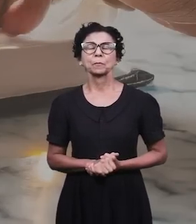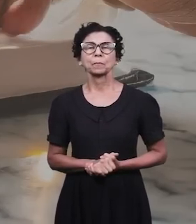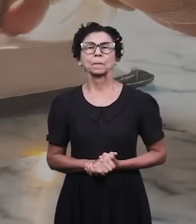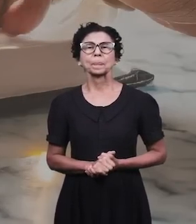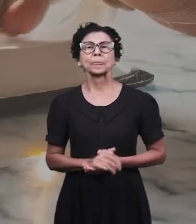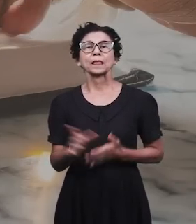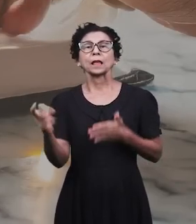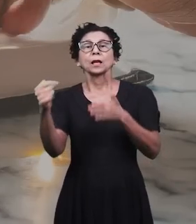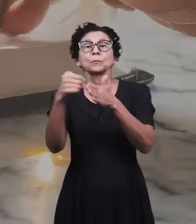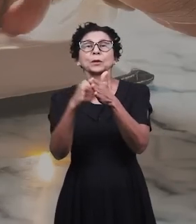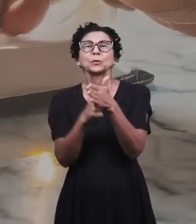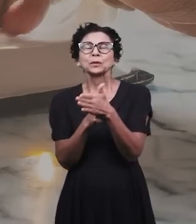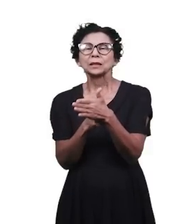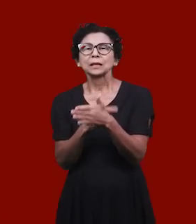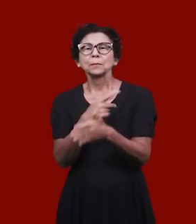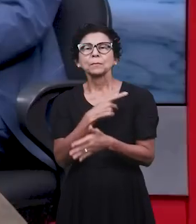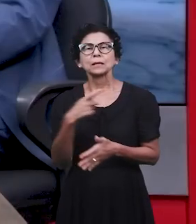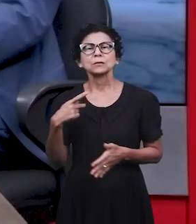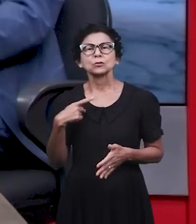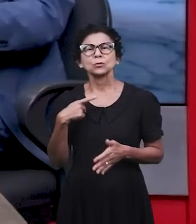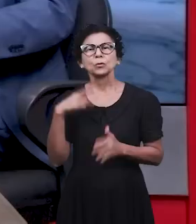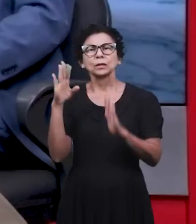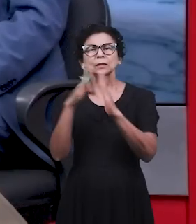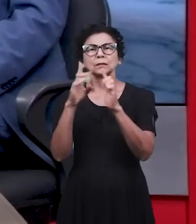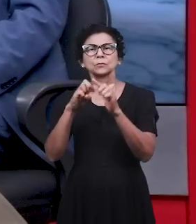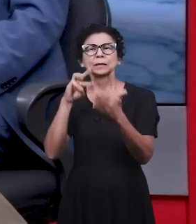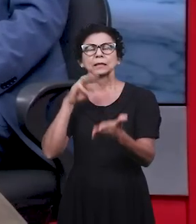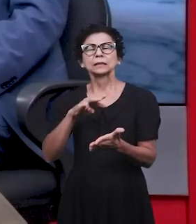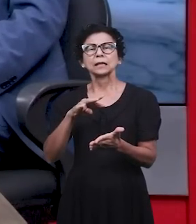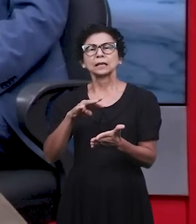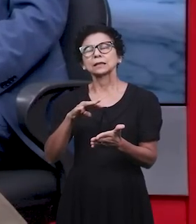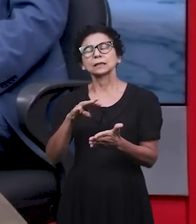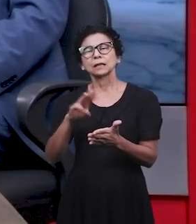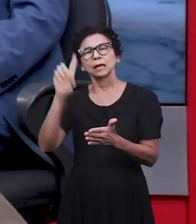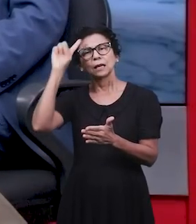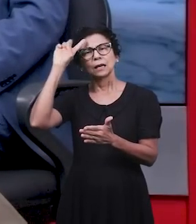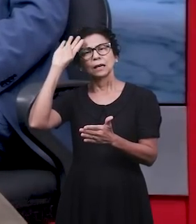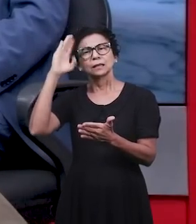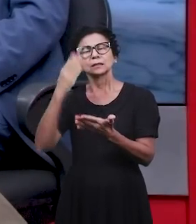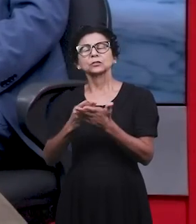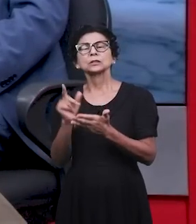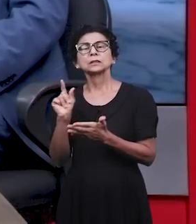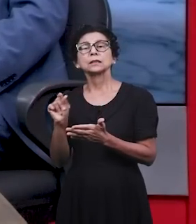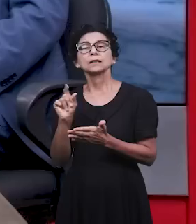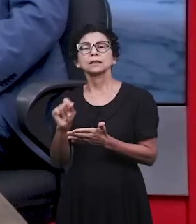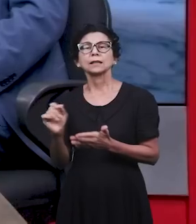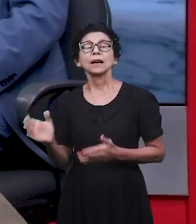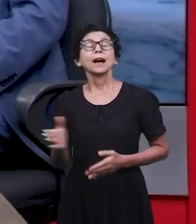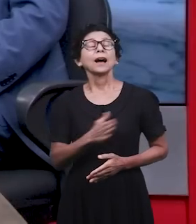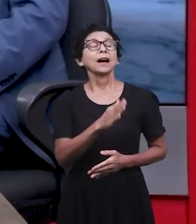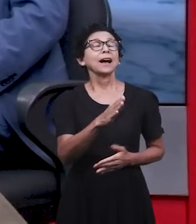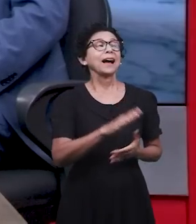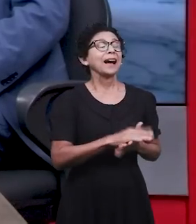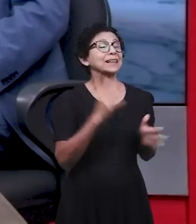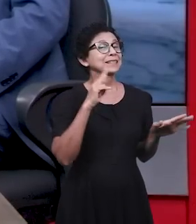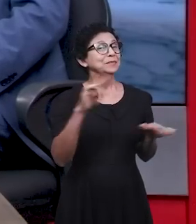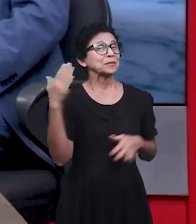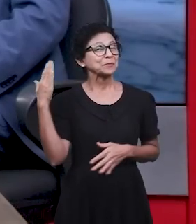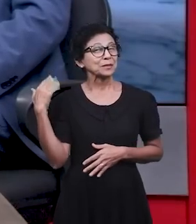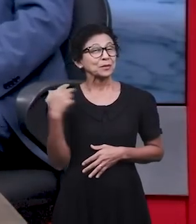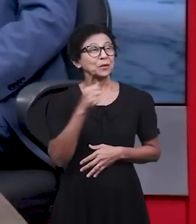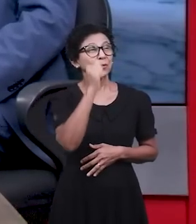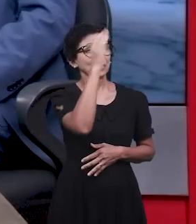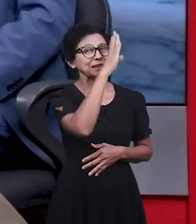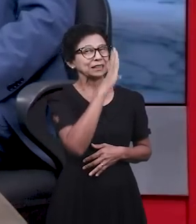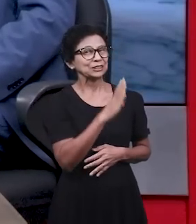Pastor, em que vocês acreditam? A nossa fé... A pergunta inicial tinha sido feita para o Alexandre, do programa passado, sobre os